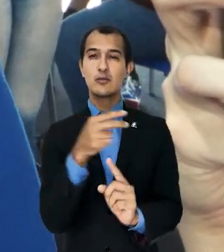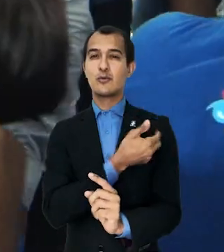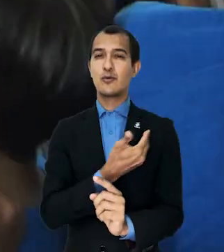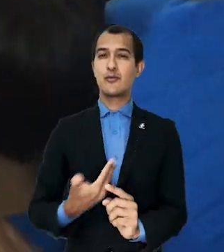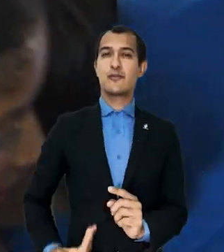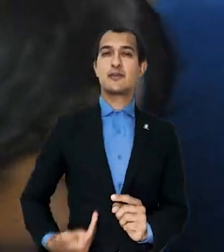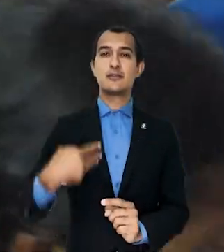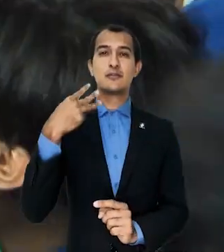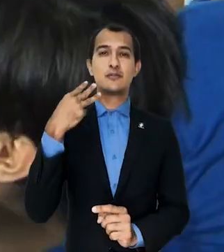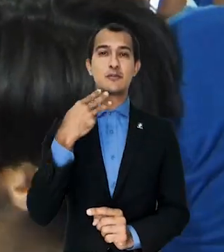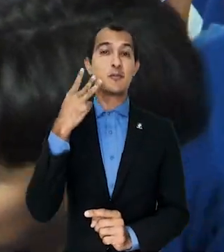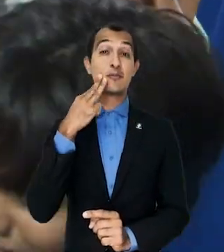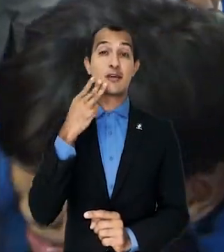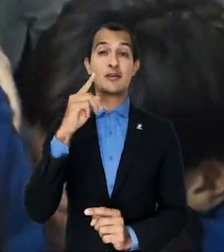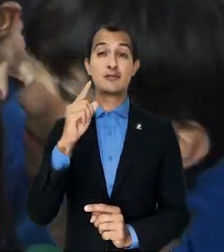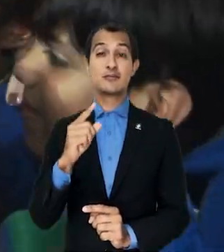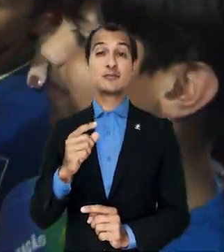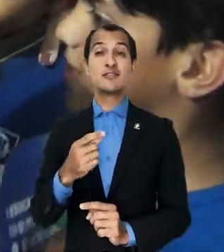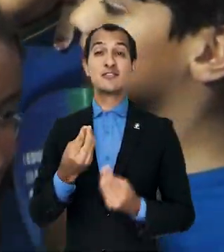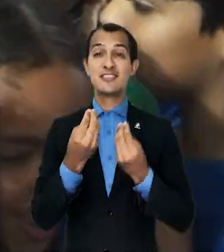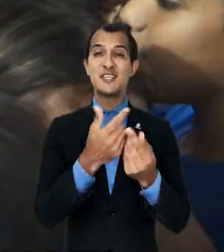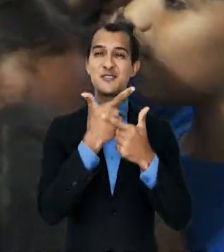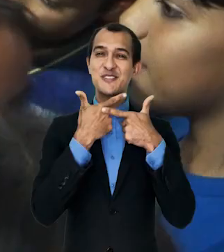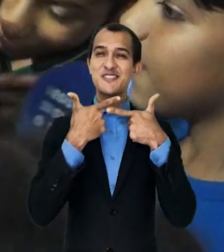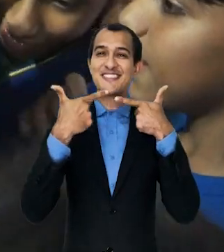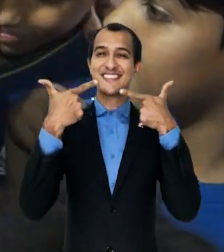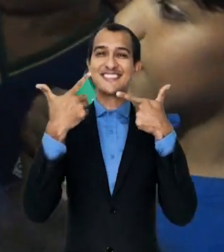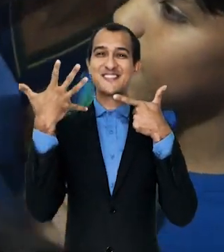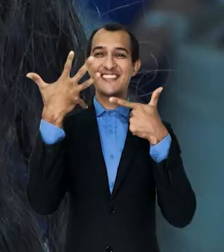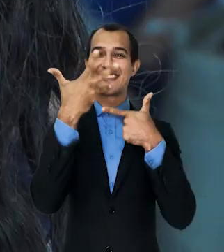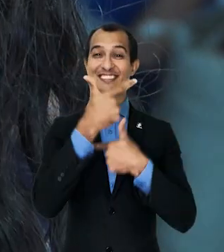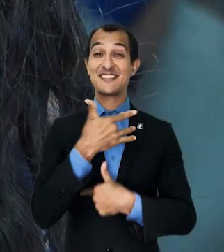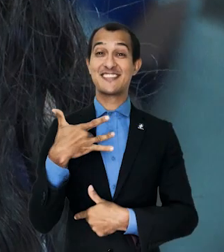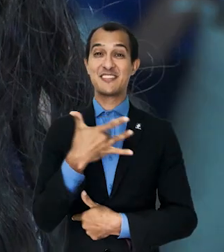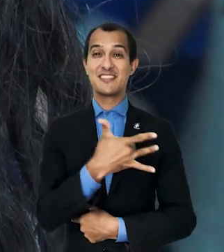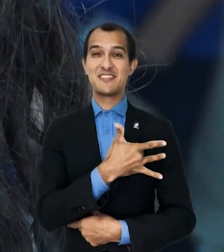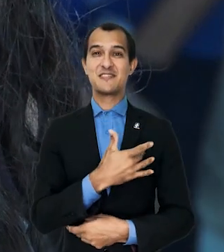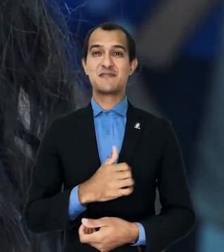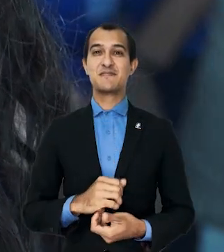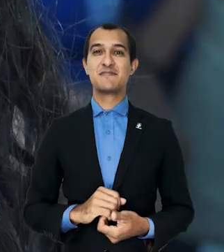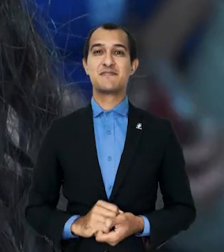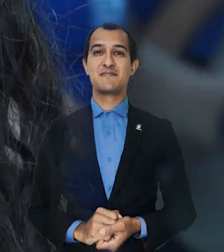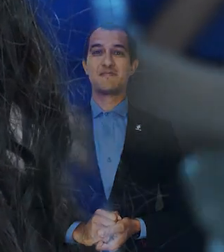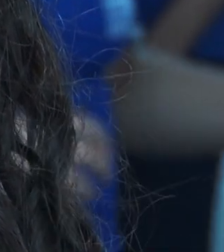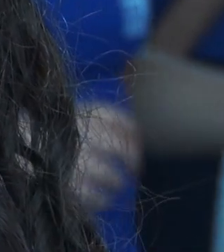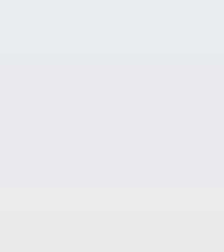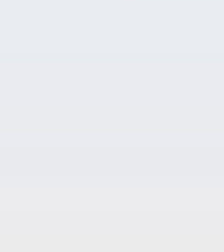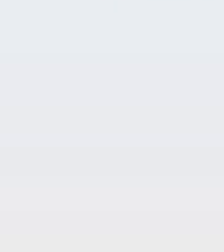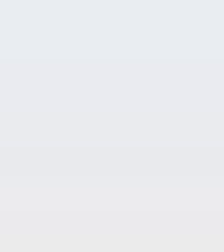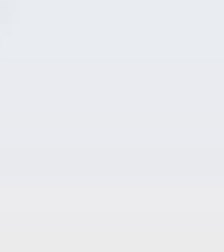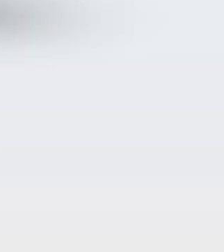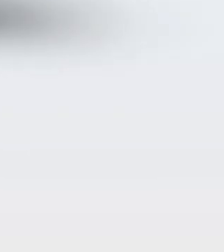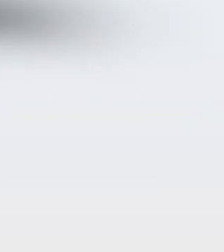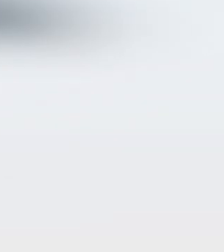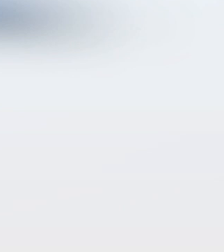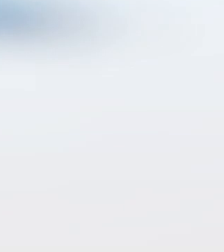tem as meninas o olhar do governo de Mato Grosso garante aos estudantes um sorriso mais bonito e saudável